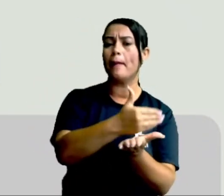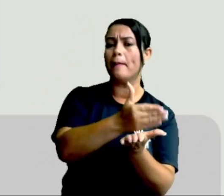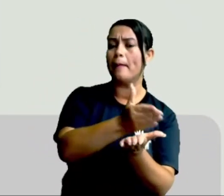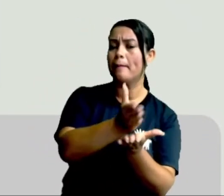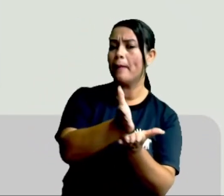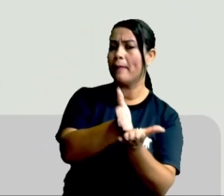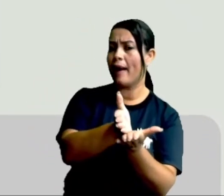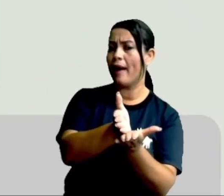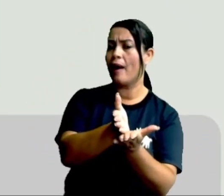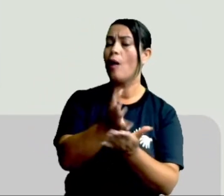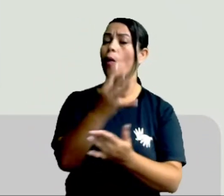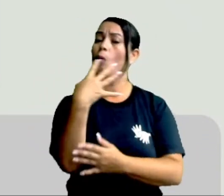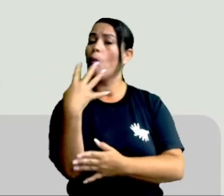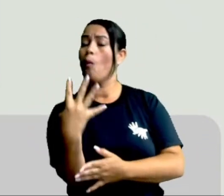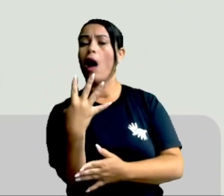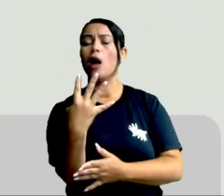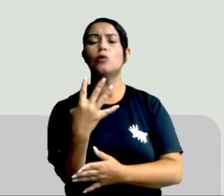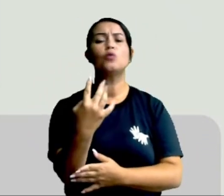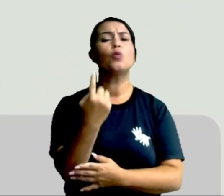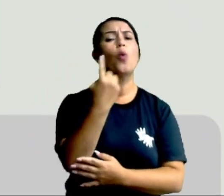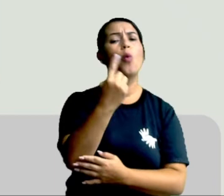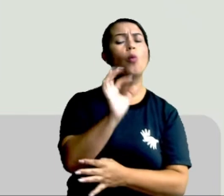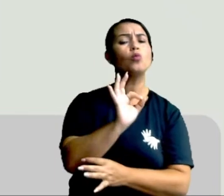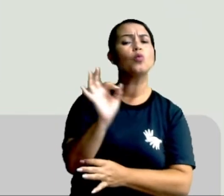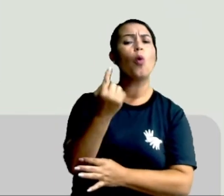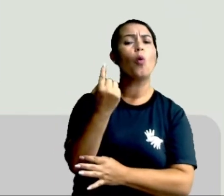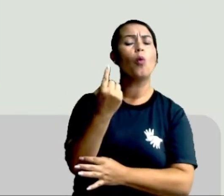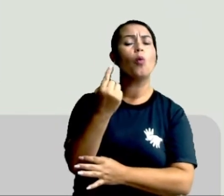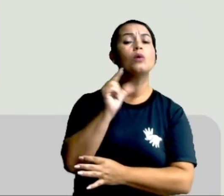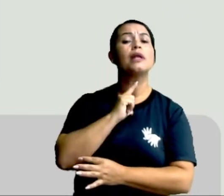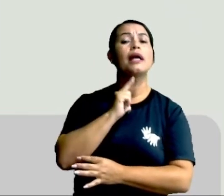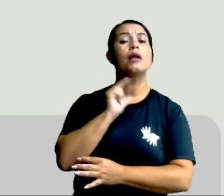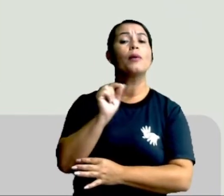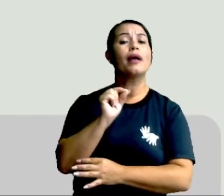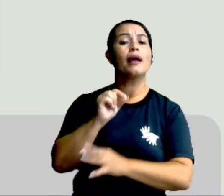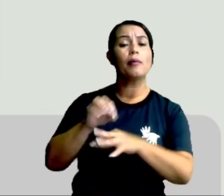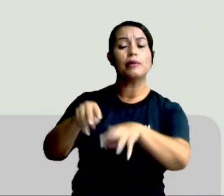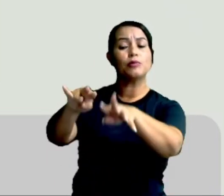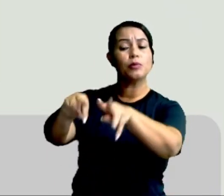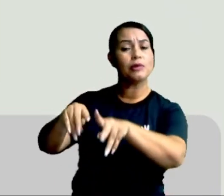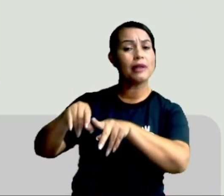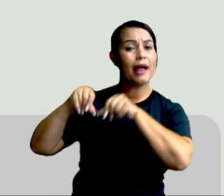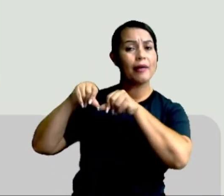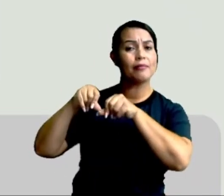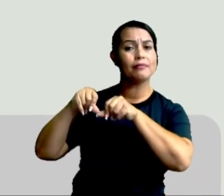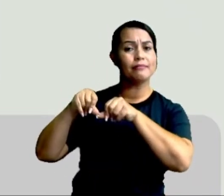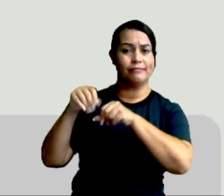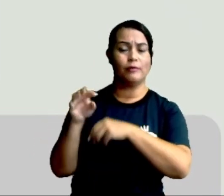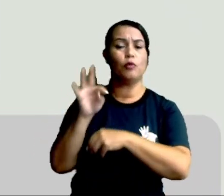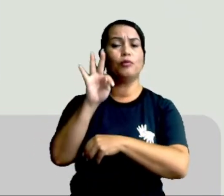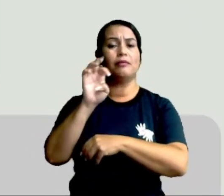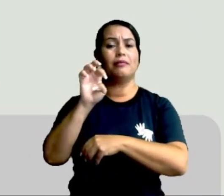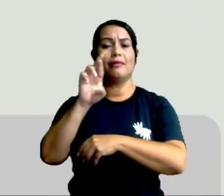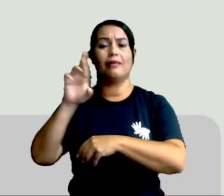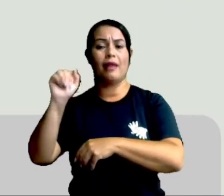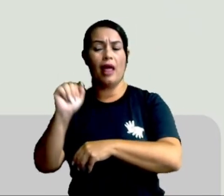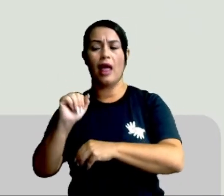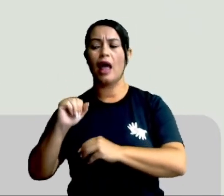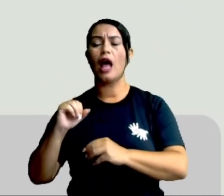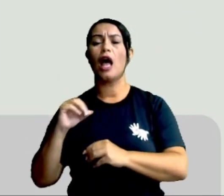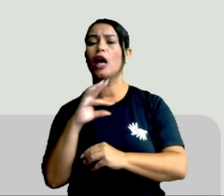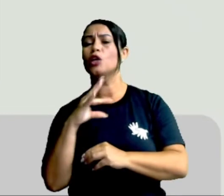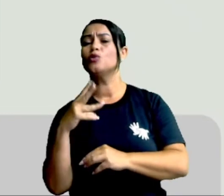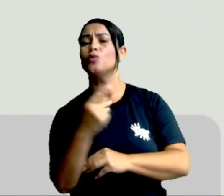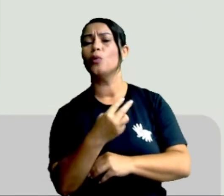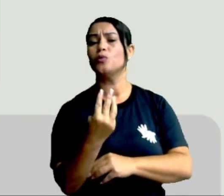pedaços, apenas um desses pedaços seria o componente terra, certo? E todos os outros